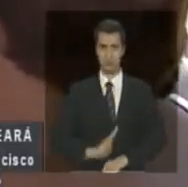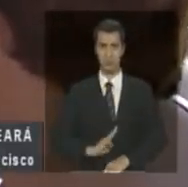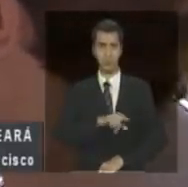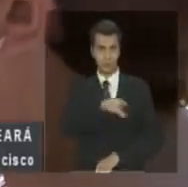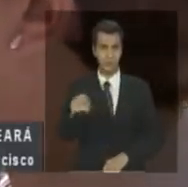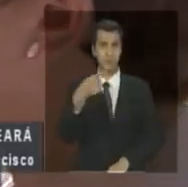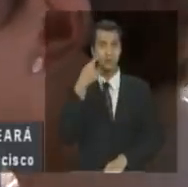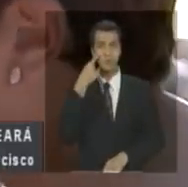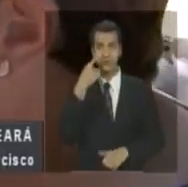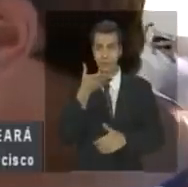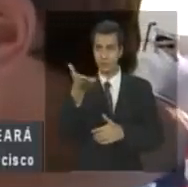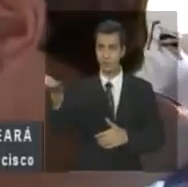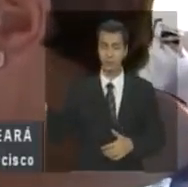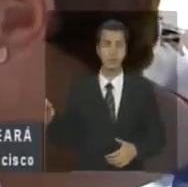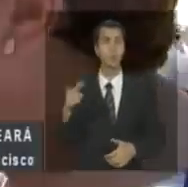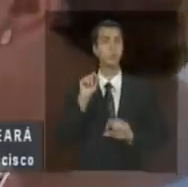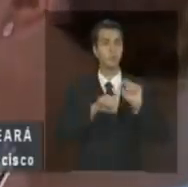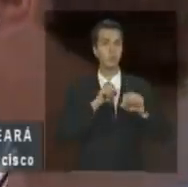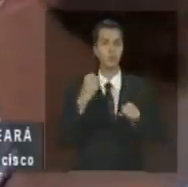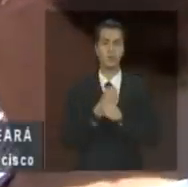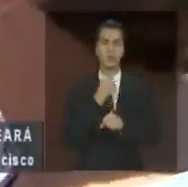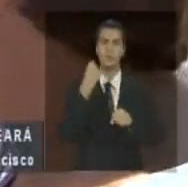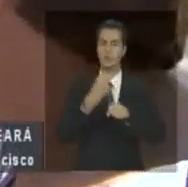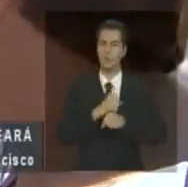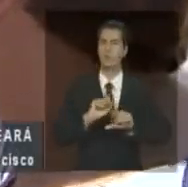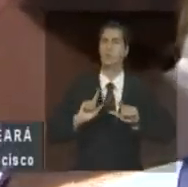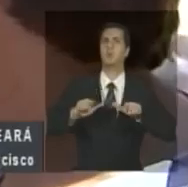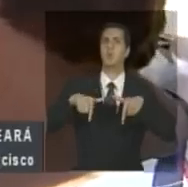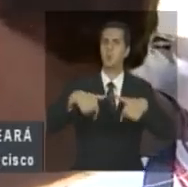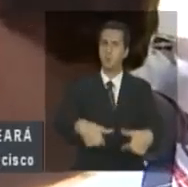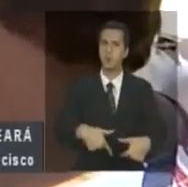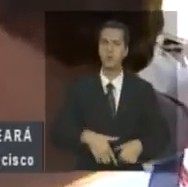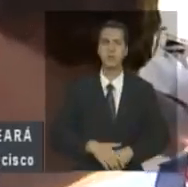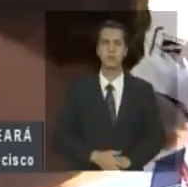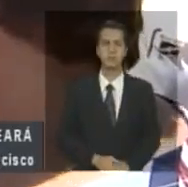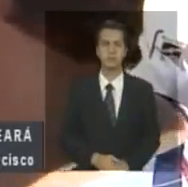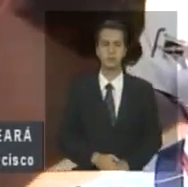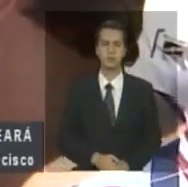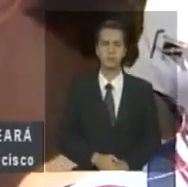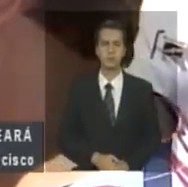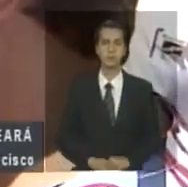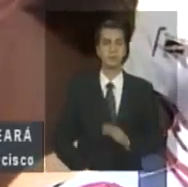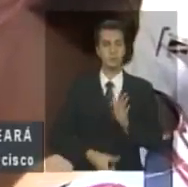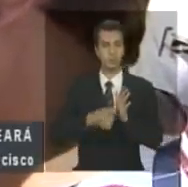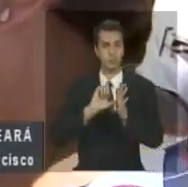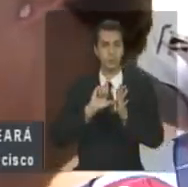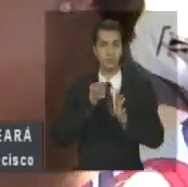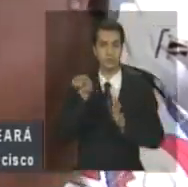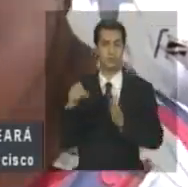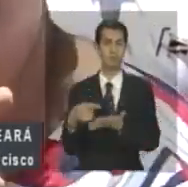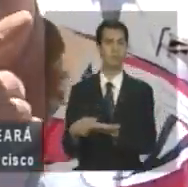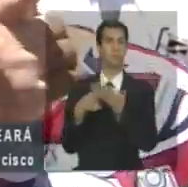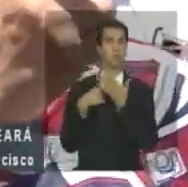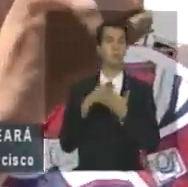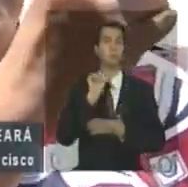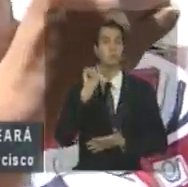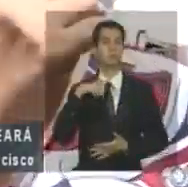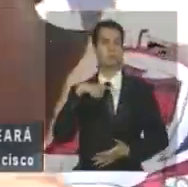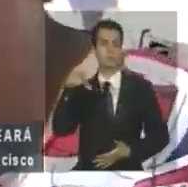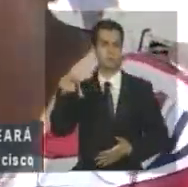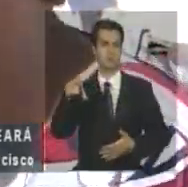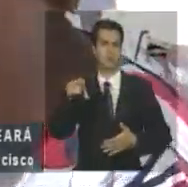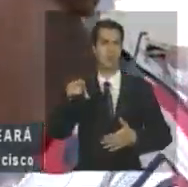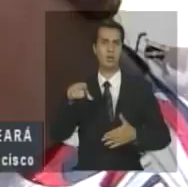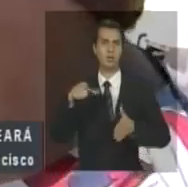uma obra desafiadora, né? Eles estavam mostrando para mim que ali, da estação elevatória